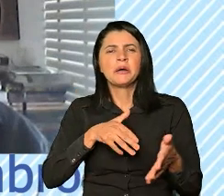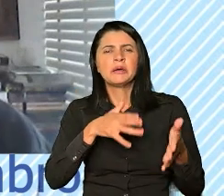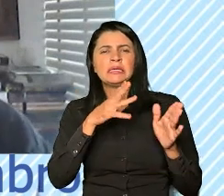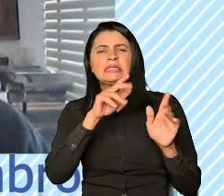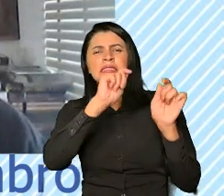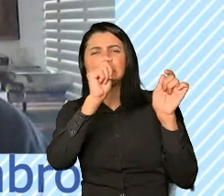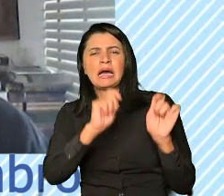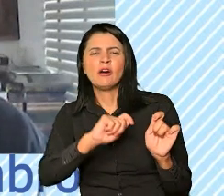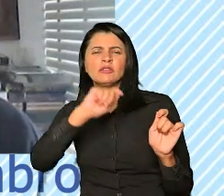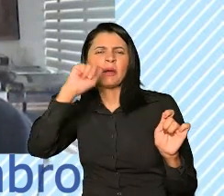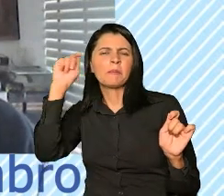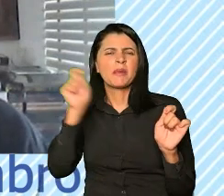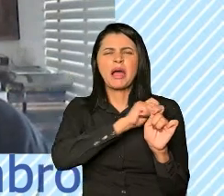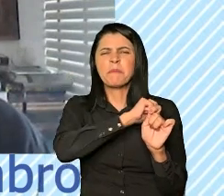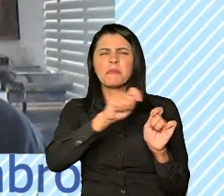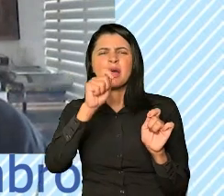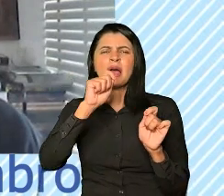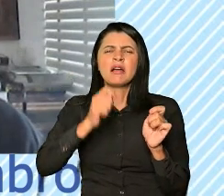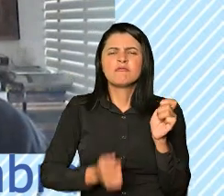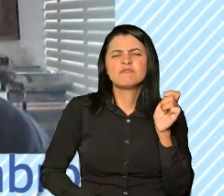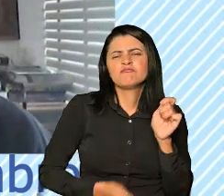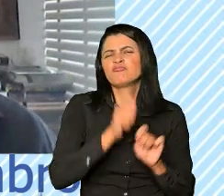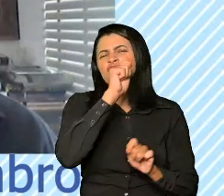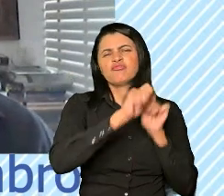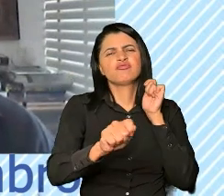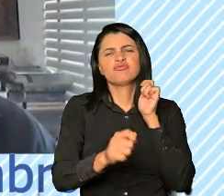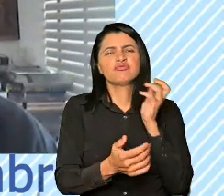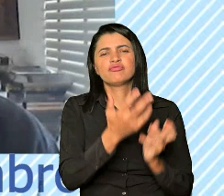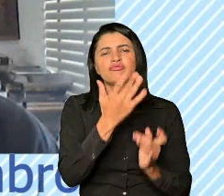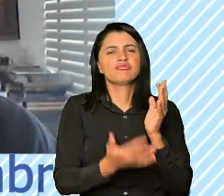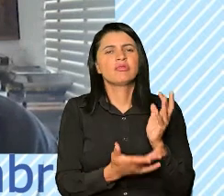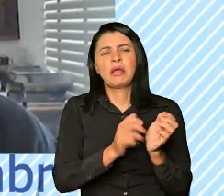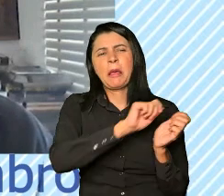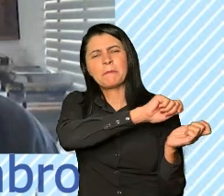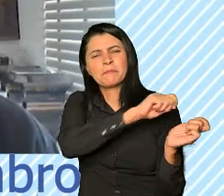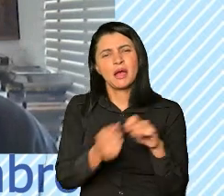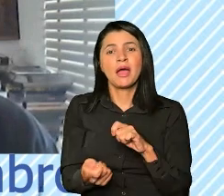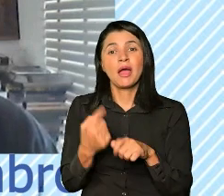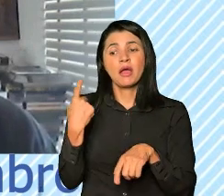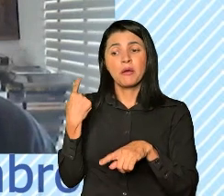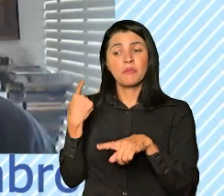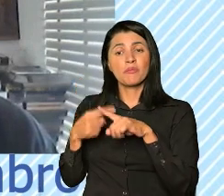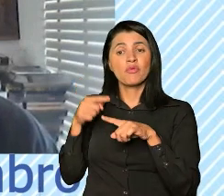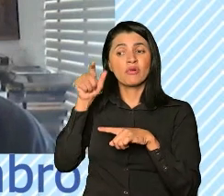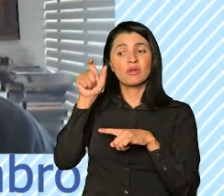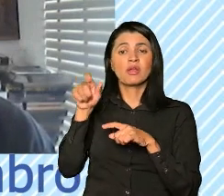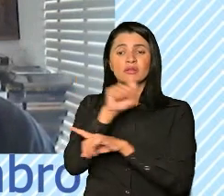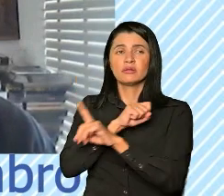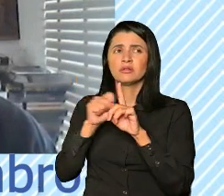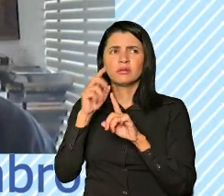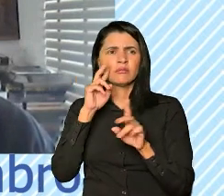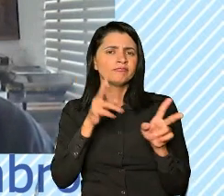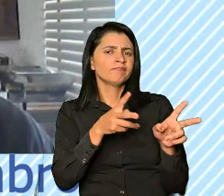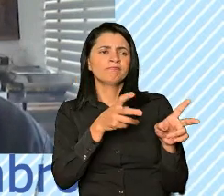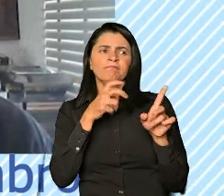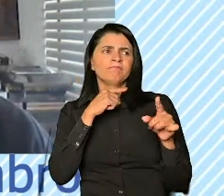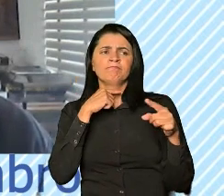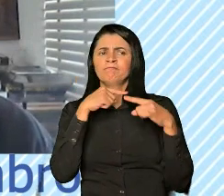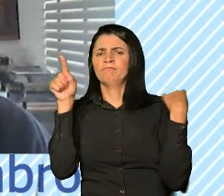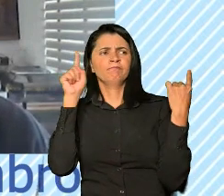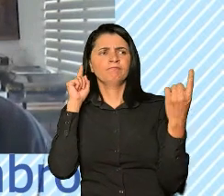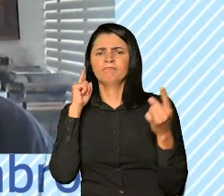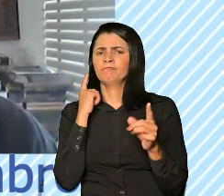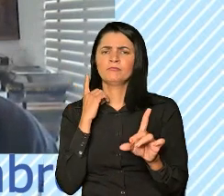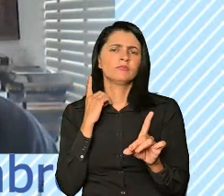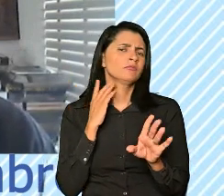depredadas, incendiadas, derrubadas, justamente porque a sociedade não se entende, não se reconhece mais naquele